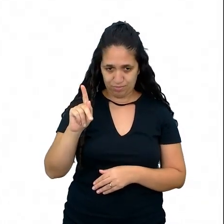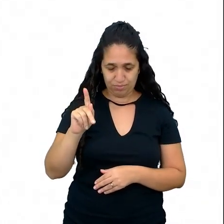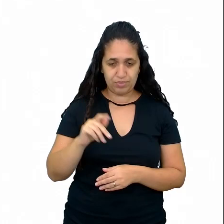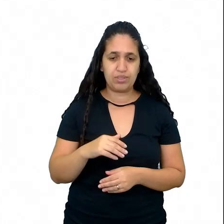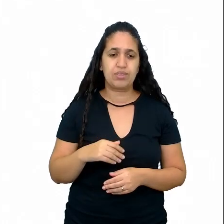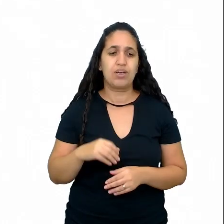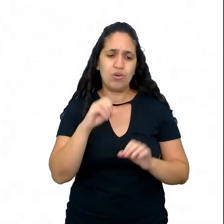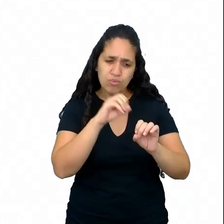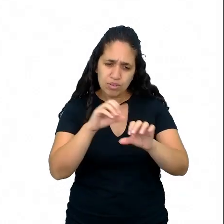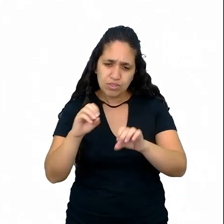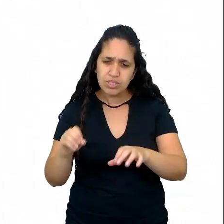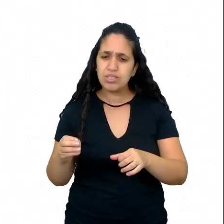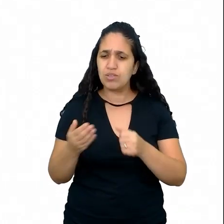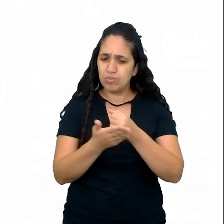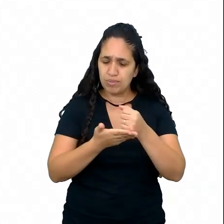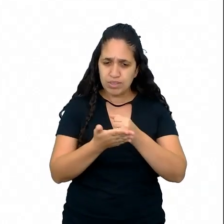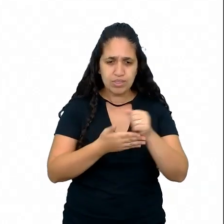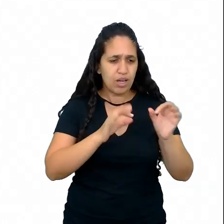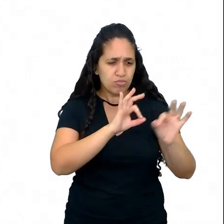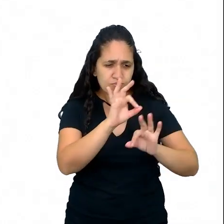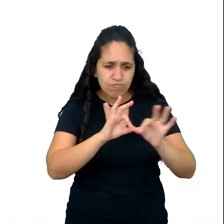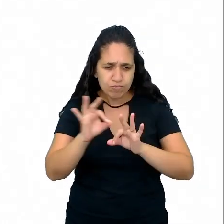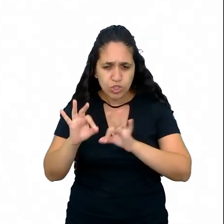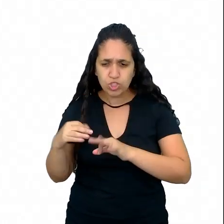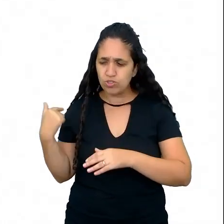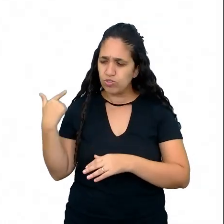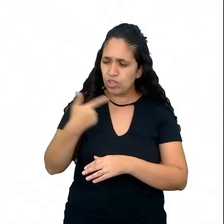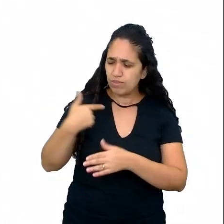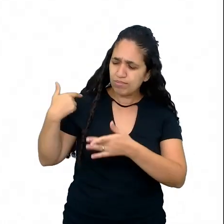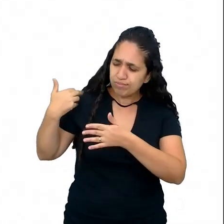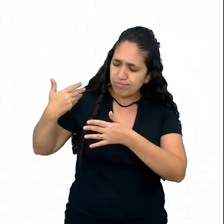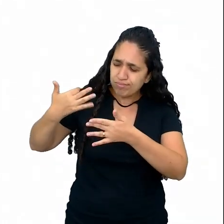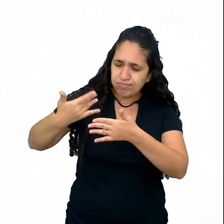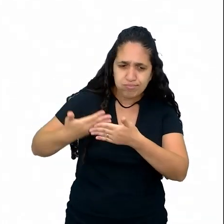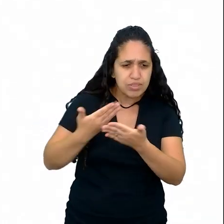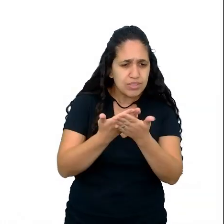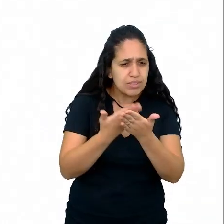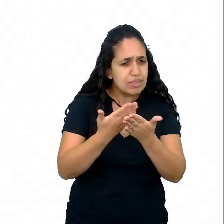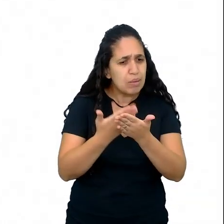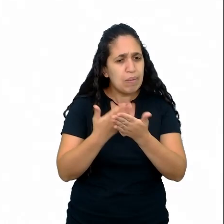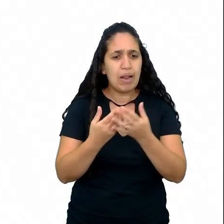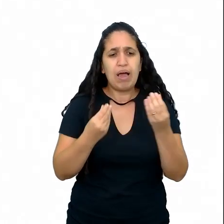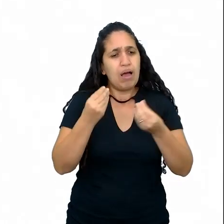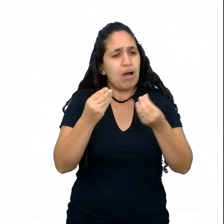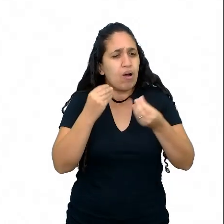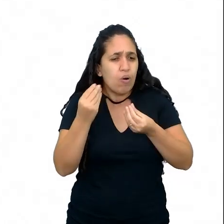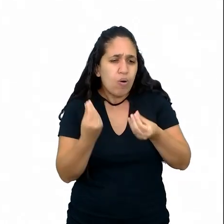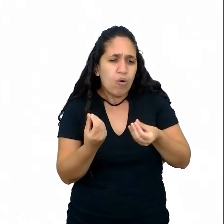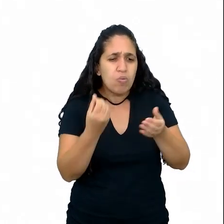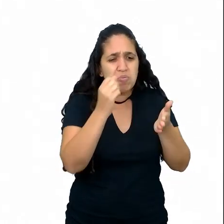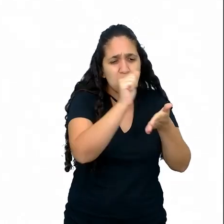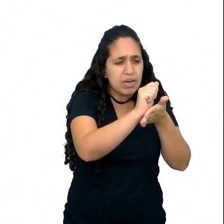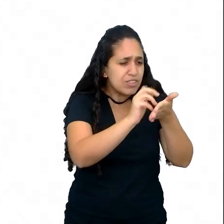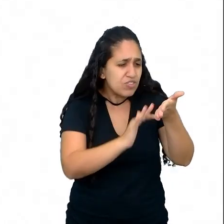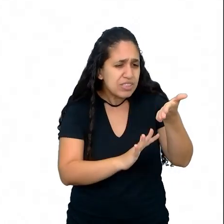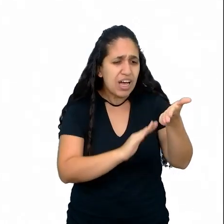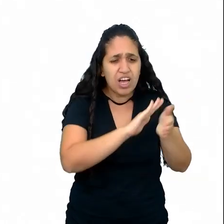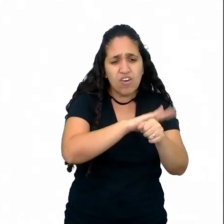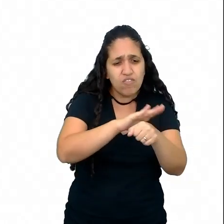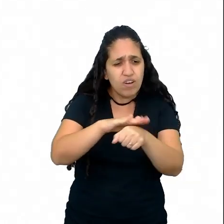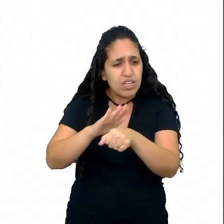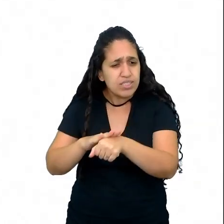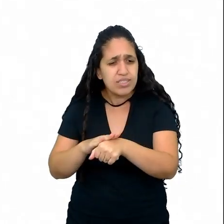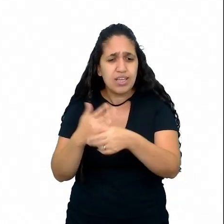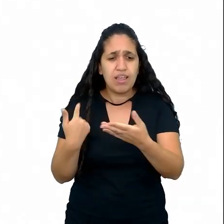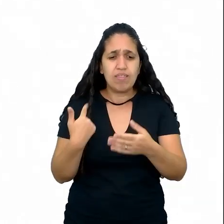gente estiver trabalhando com isso, a gente vai estar vendo como que vai funcionar essas mini-lições, como que a gente vai trabalhar com essa metodologia da nossa